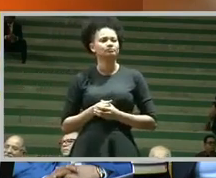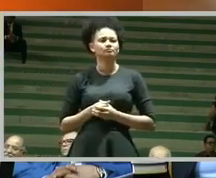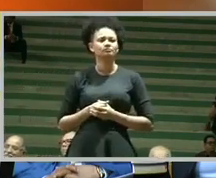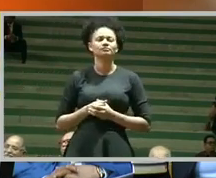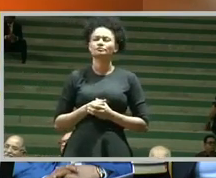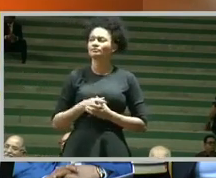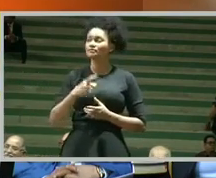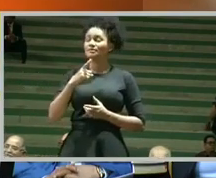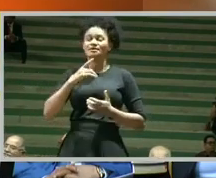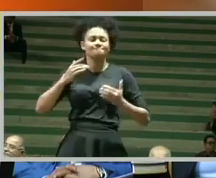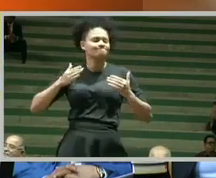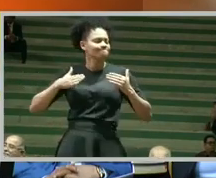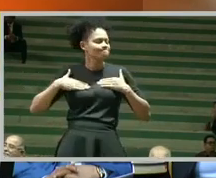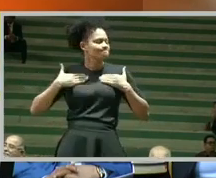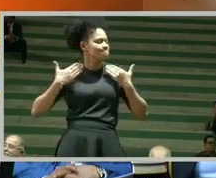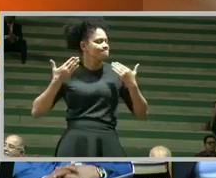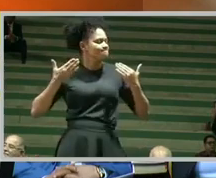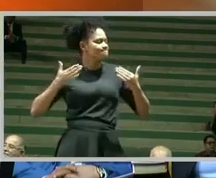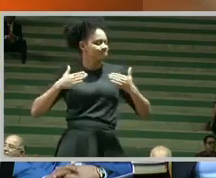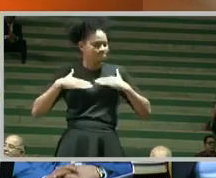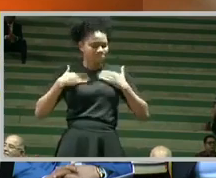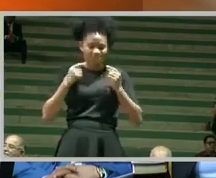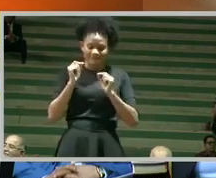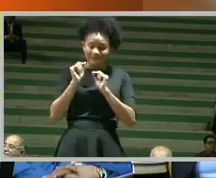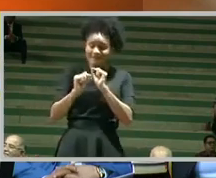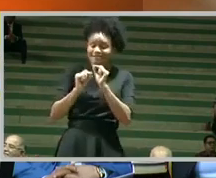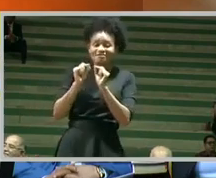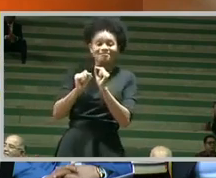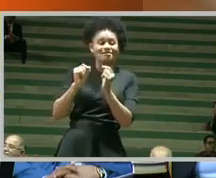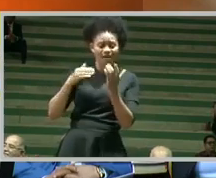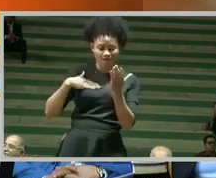Que alegria é esta?